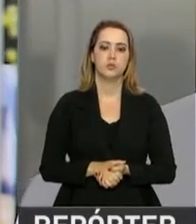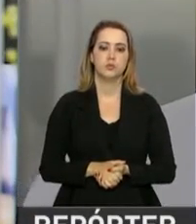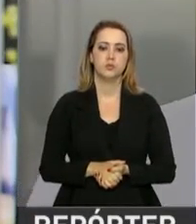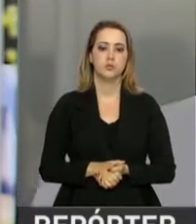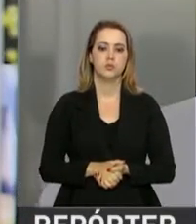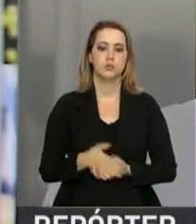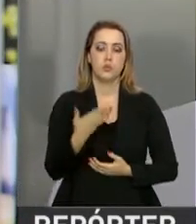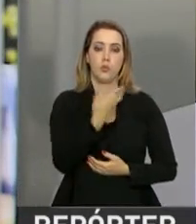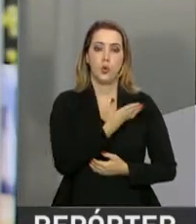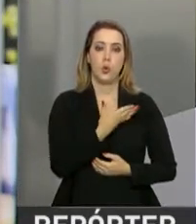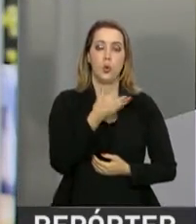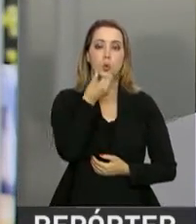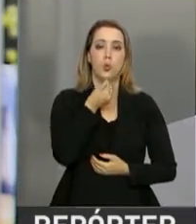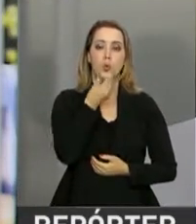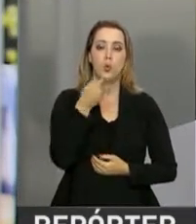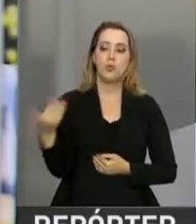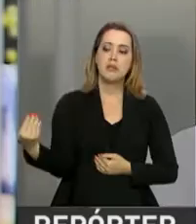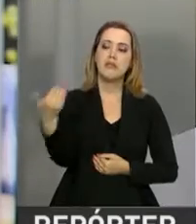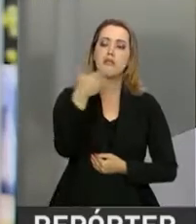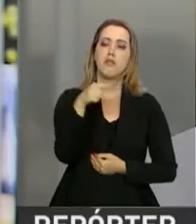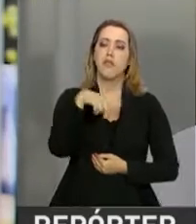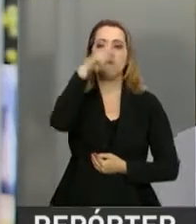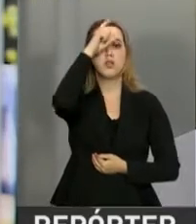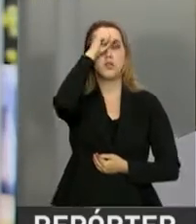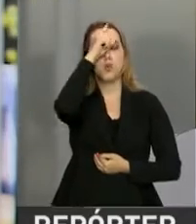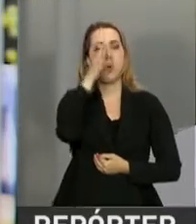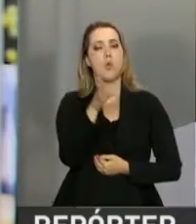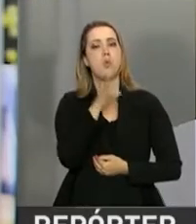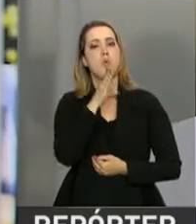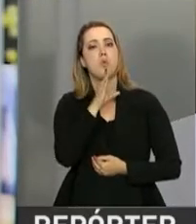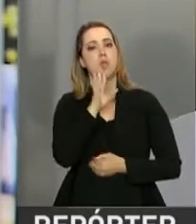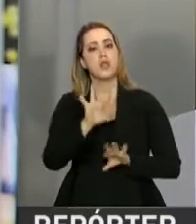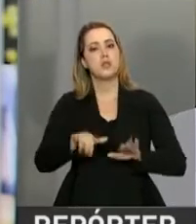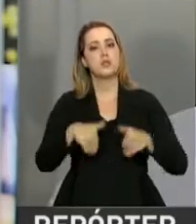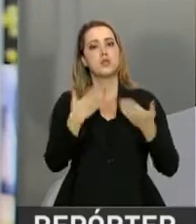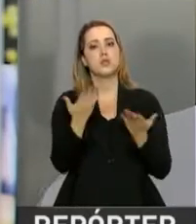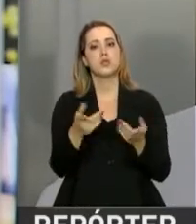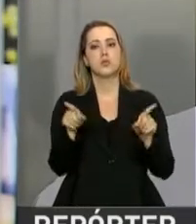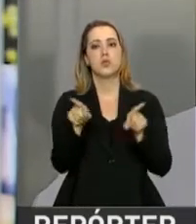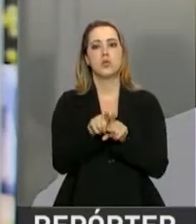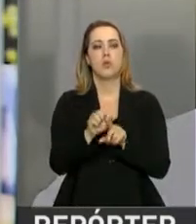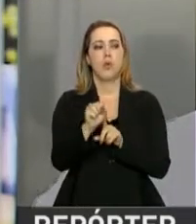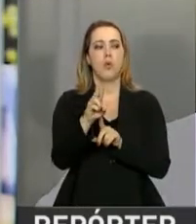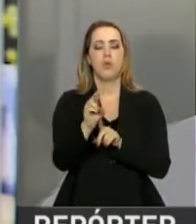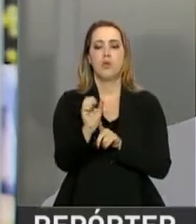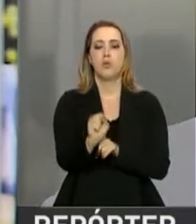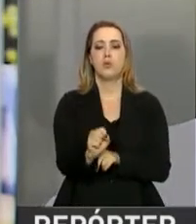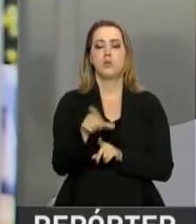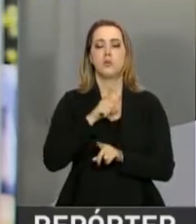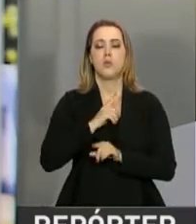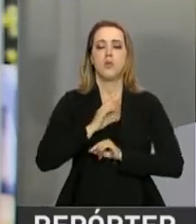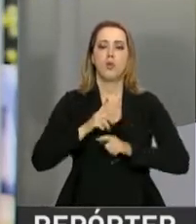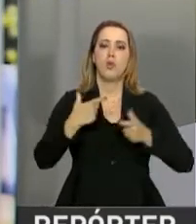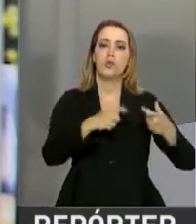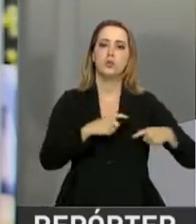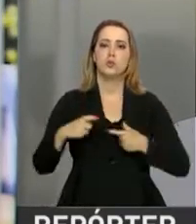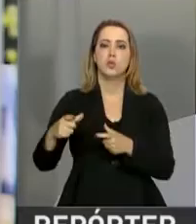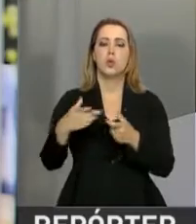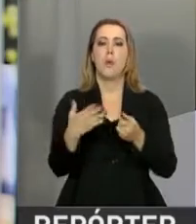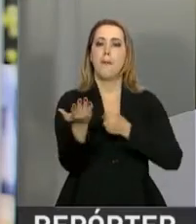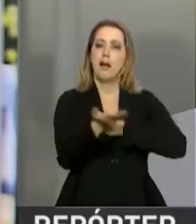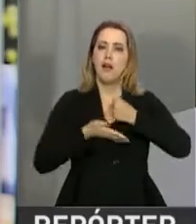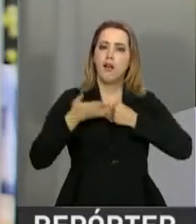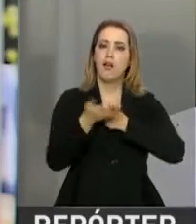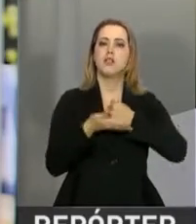alvim para a unidade de saúde ele reconheça com a rede de cobertura que ele possui um sus nem seja ela na unidade básica